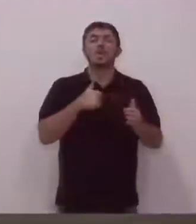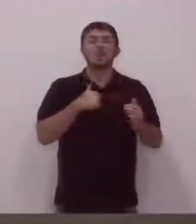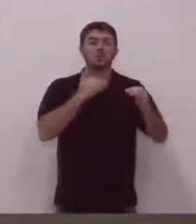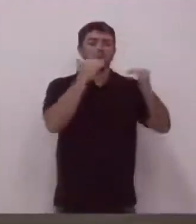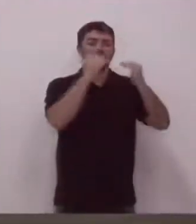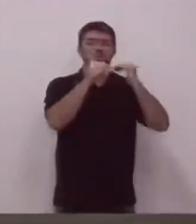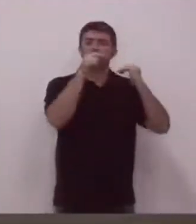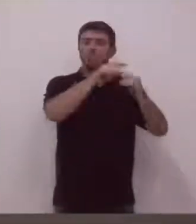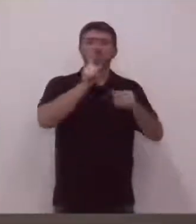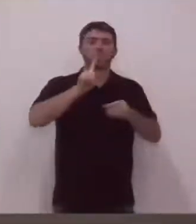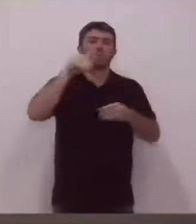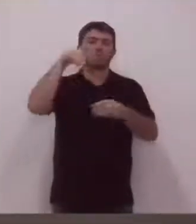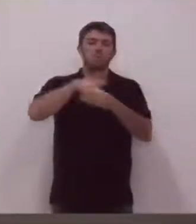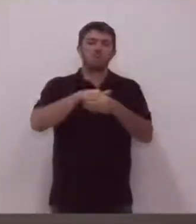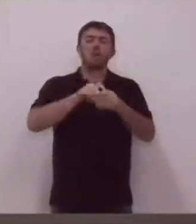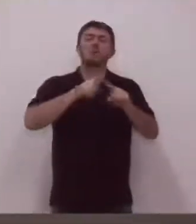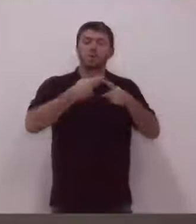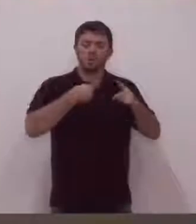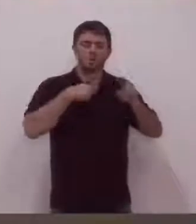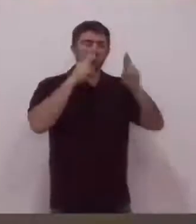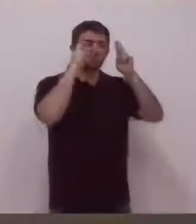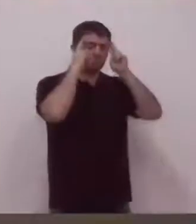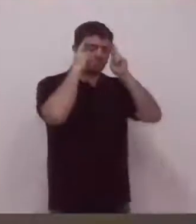mas respeitando, sempre.